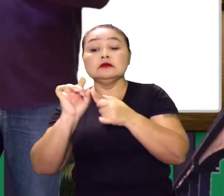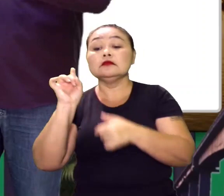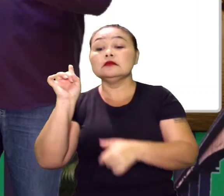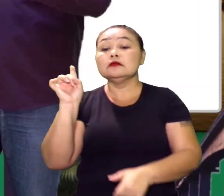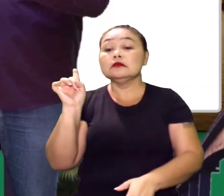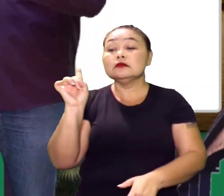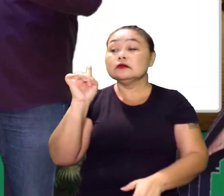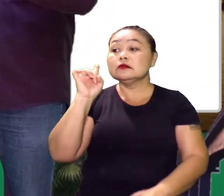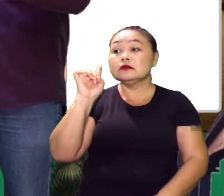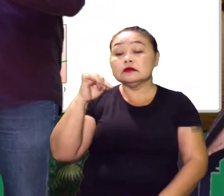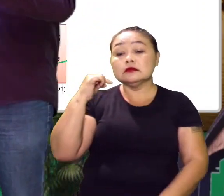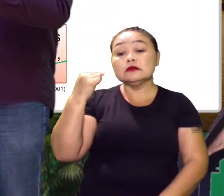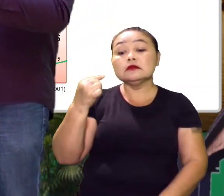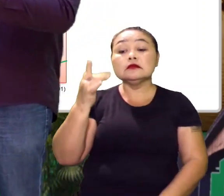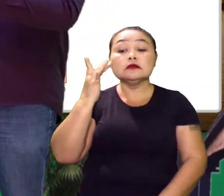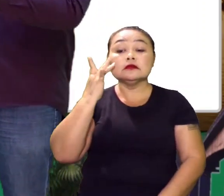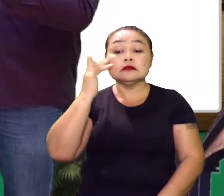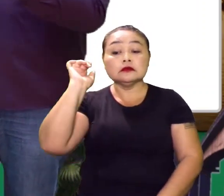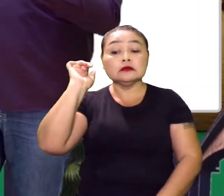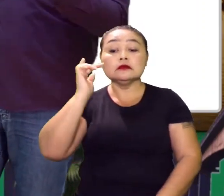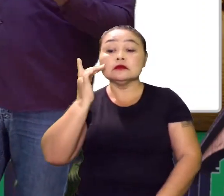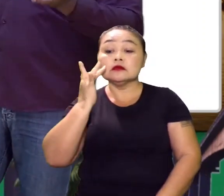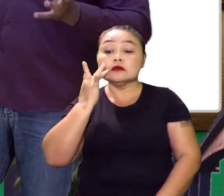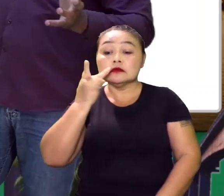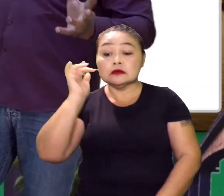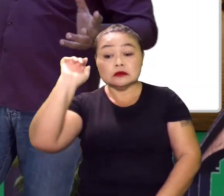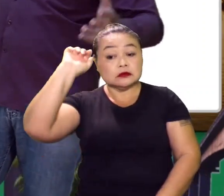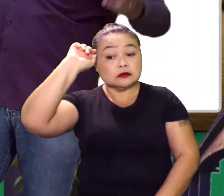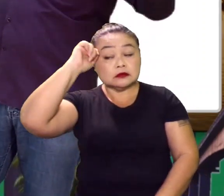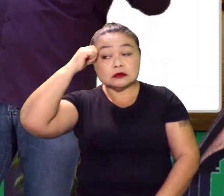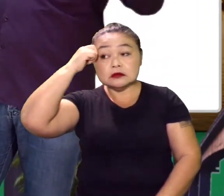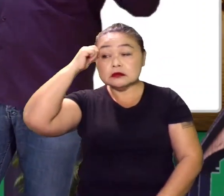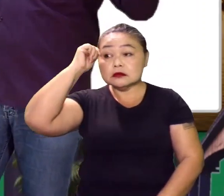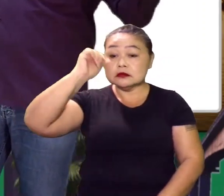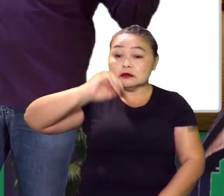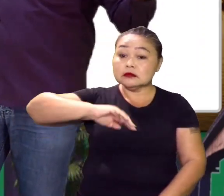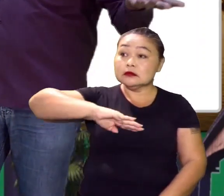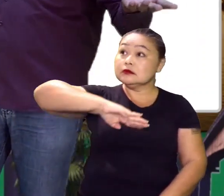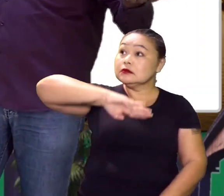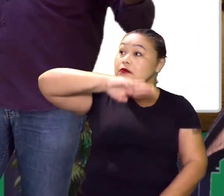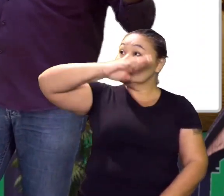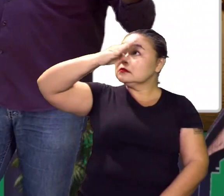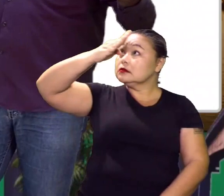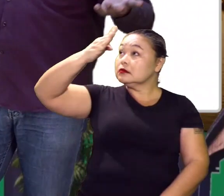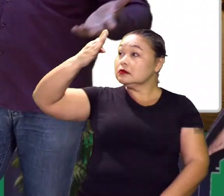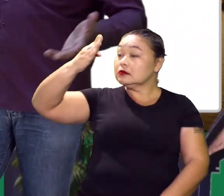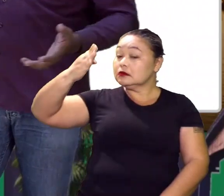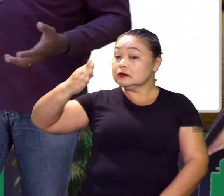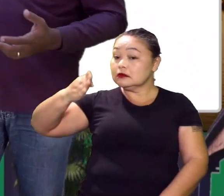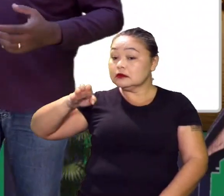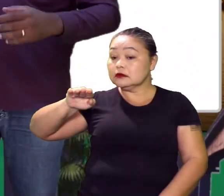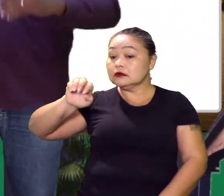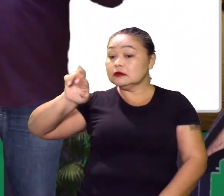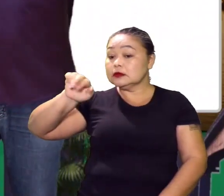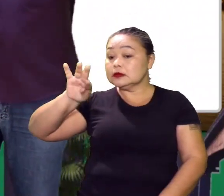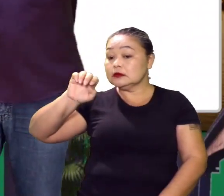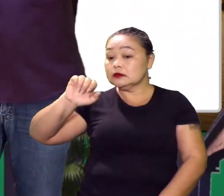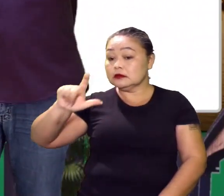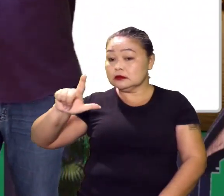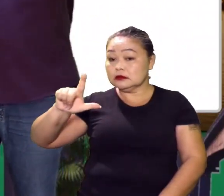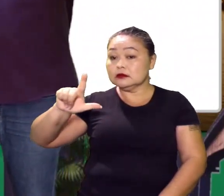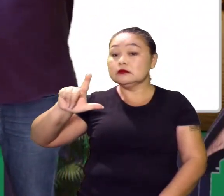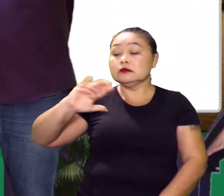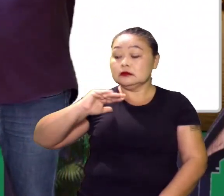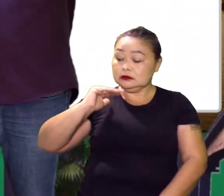aí ele passa por Ouro Preto, bem na entrada de Ouro Preto, ele vê o Morro da Embratel, que é um tipo de relevo